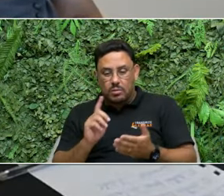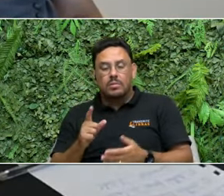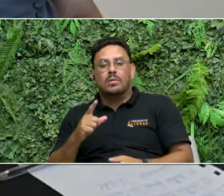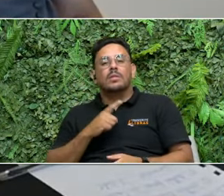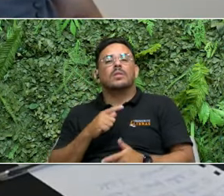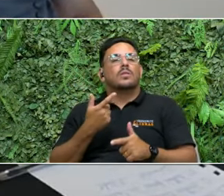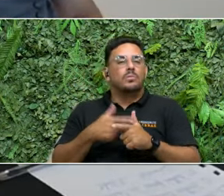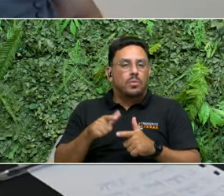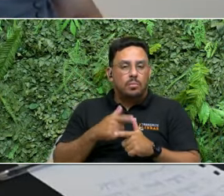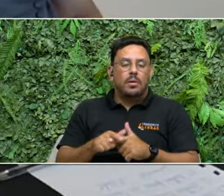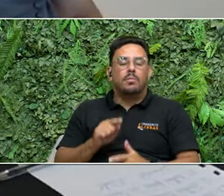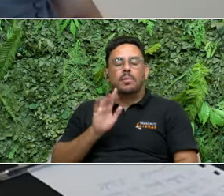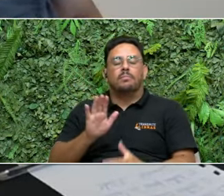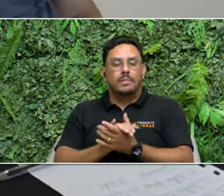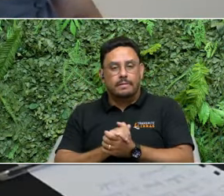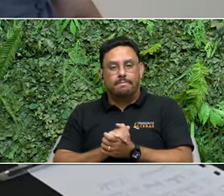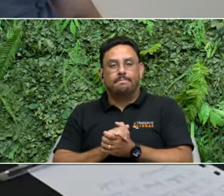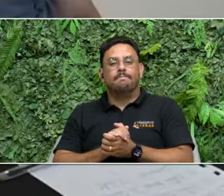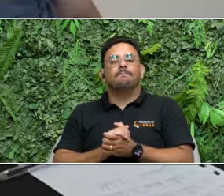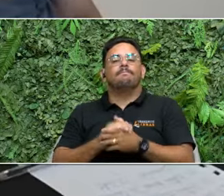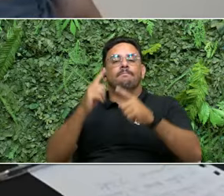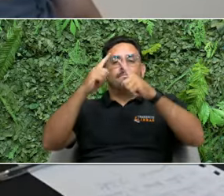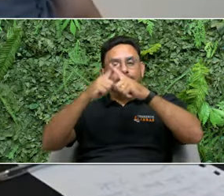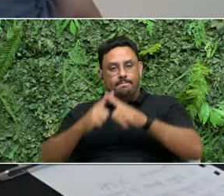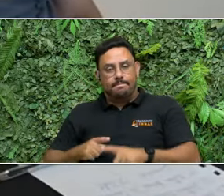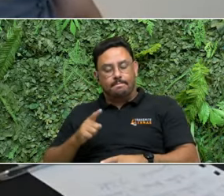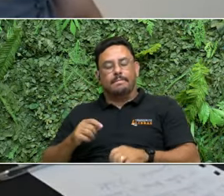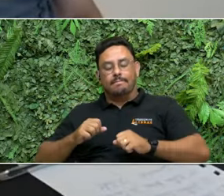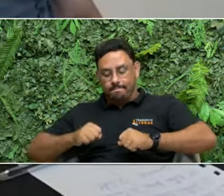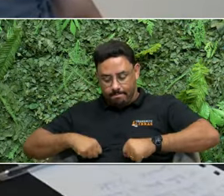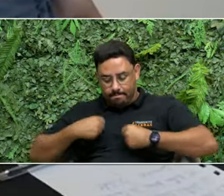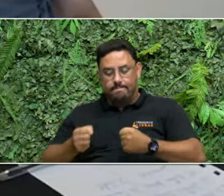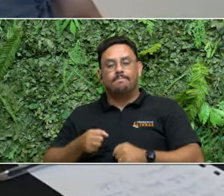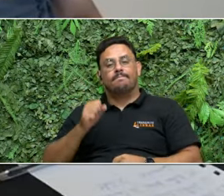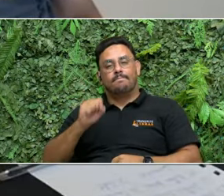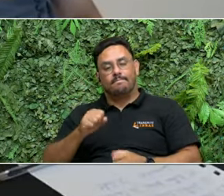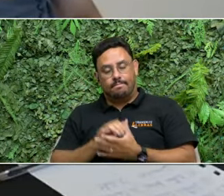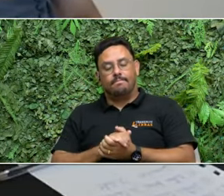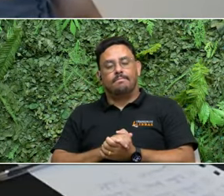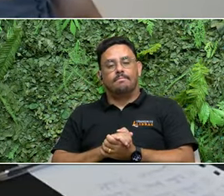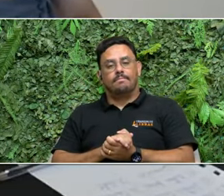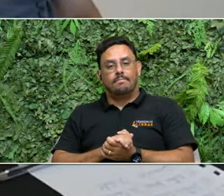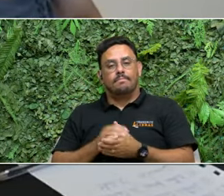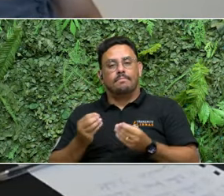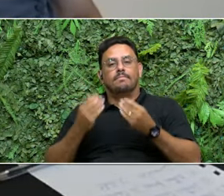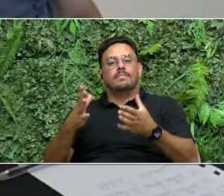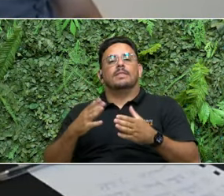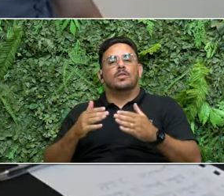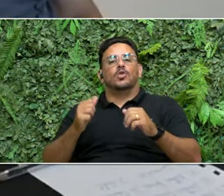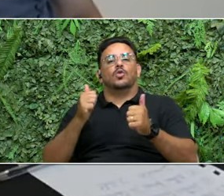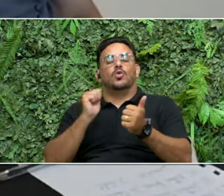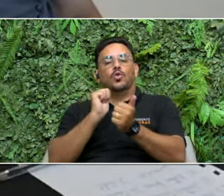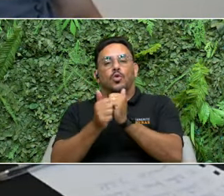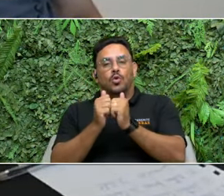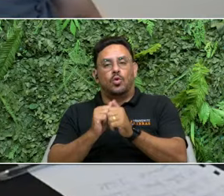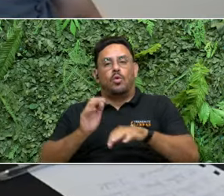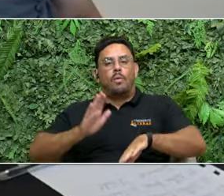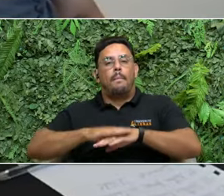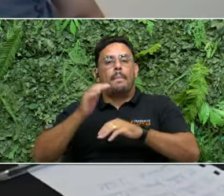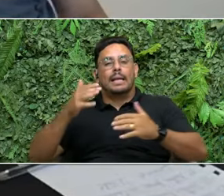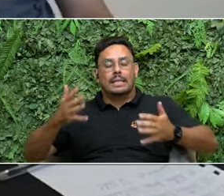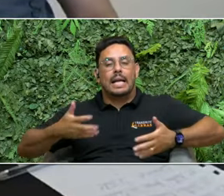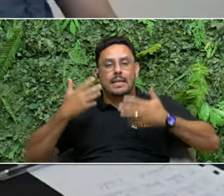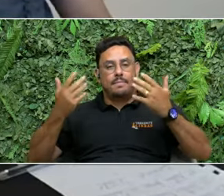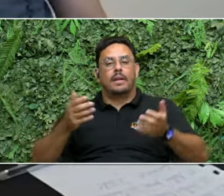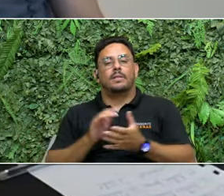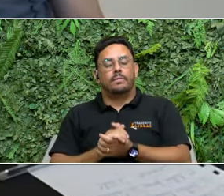obviamente ele não sobra ele tem os seus problemas mas quando é Um clássico ele entrega tudo de si e deixa o